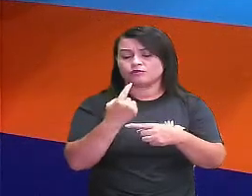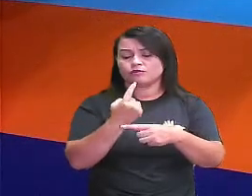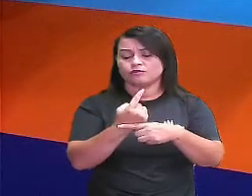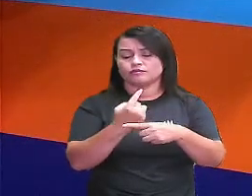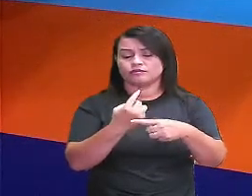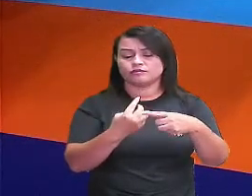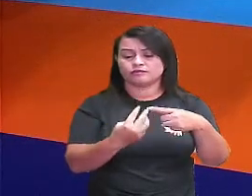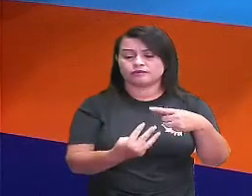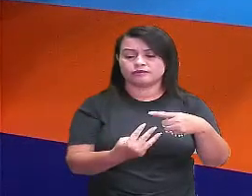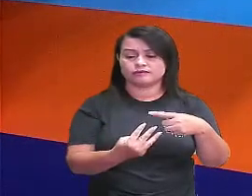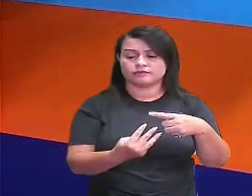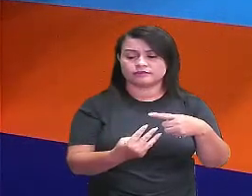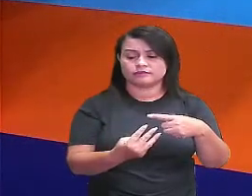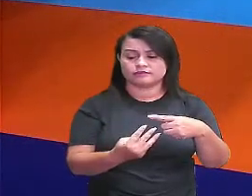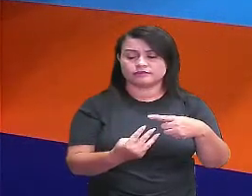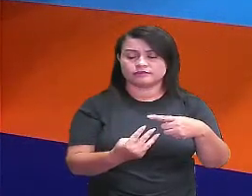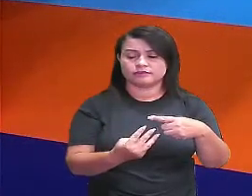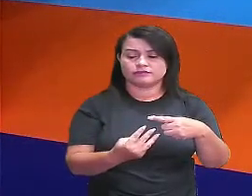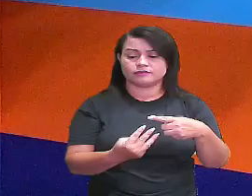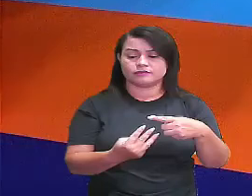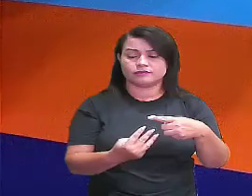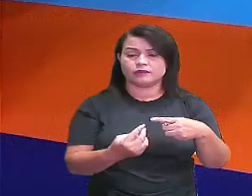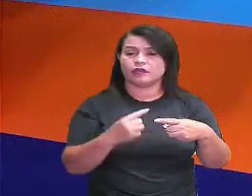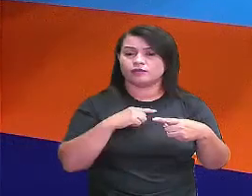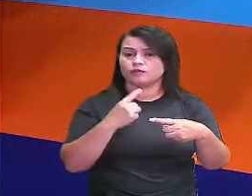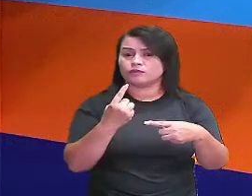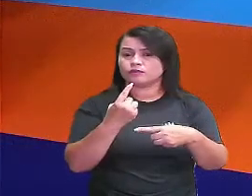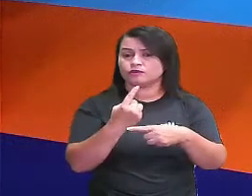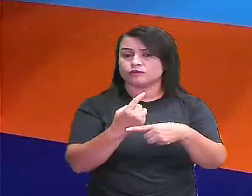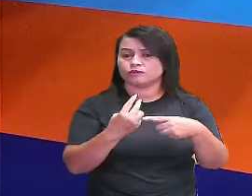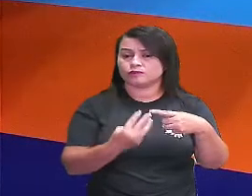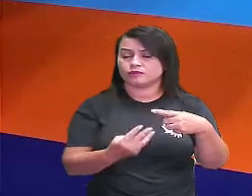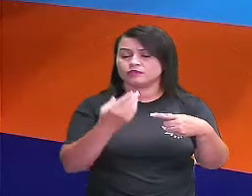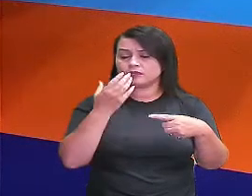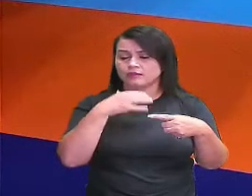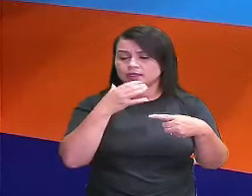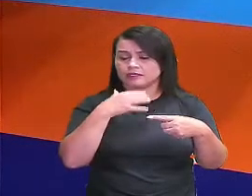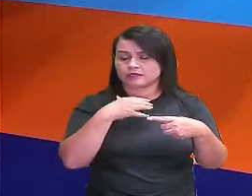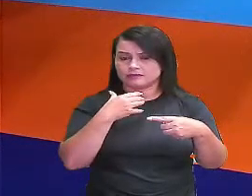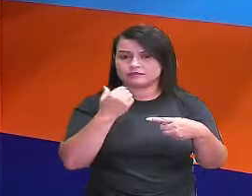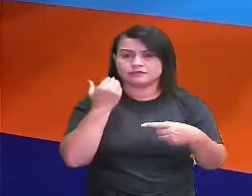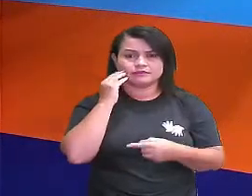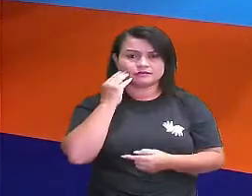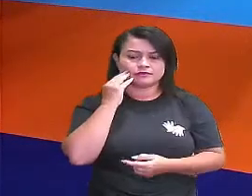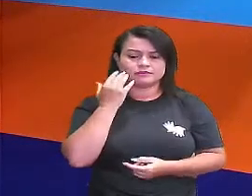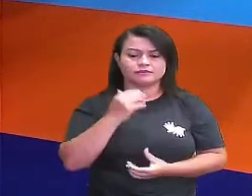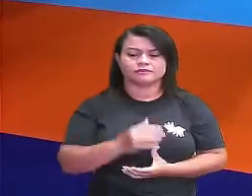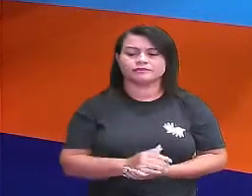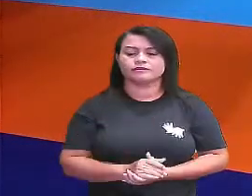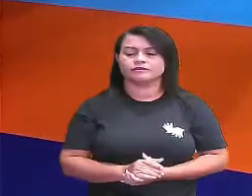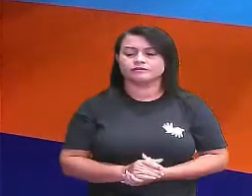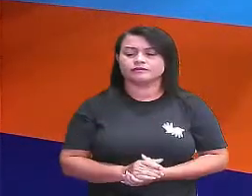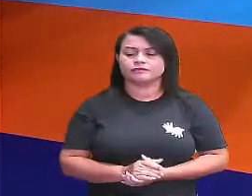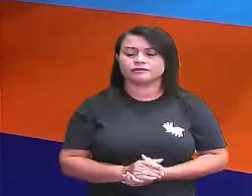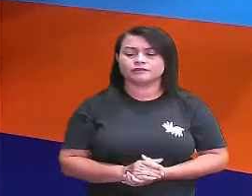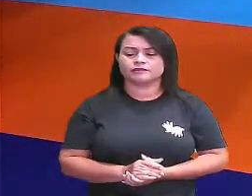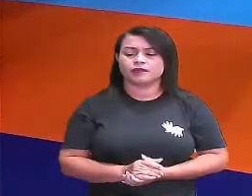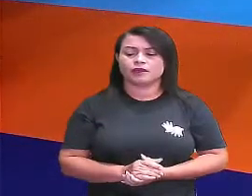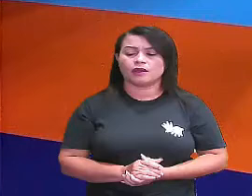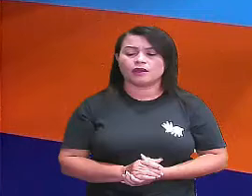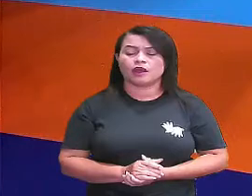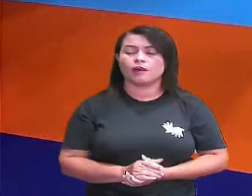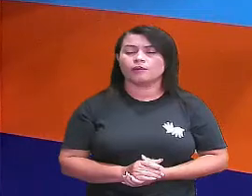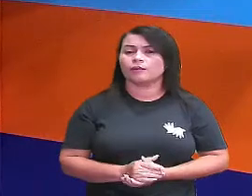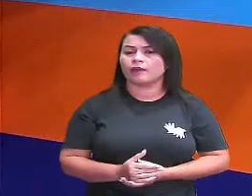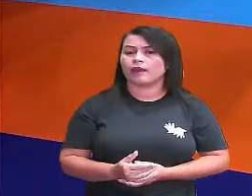em 1/3, né? Eu vou ter 1/3 da maçã, outro terço da maçã e o outro terço da maçã. Quando eu pego essa